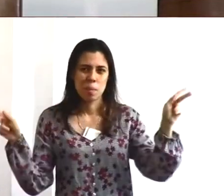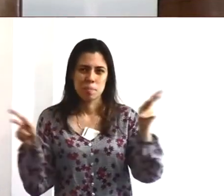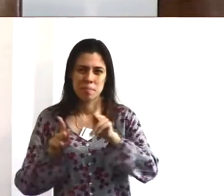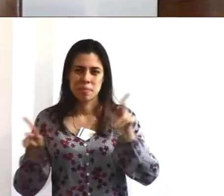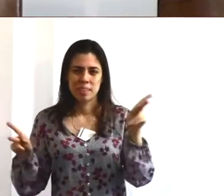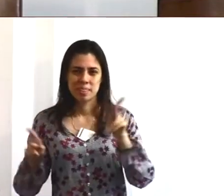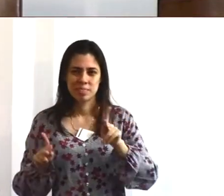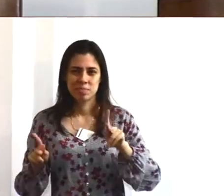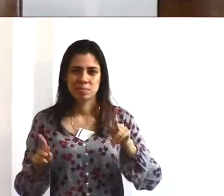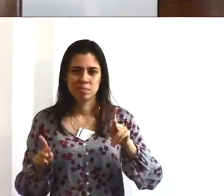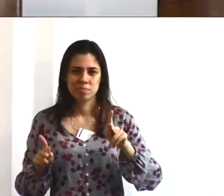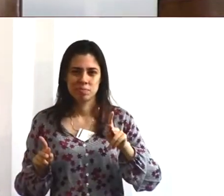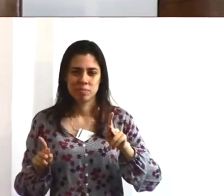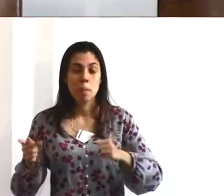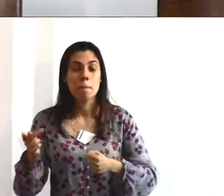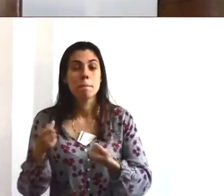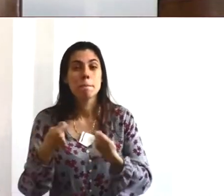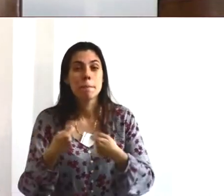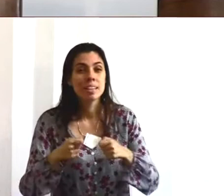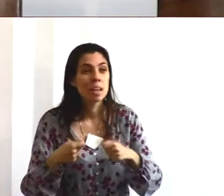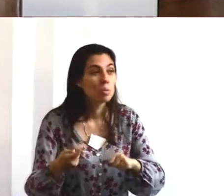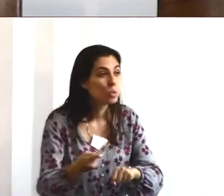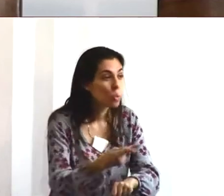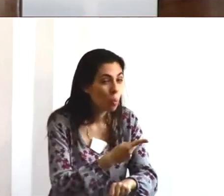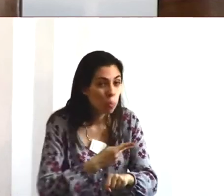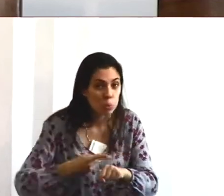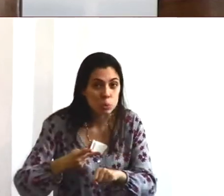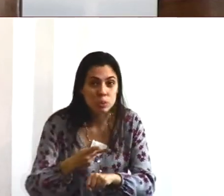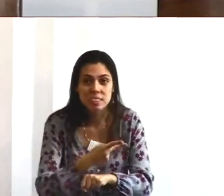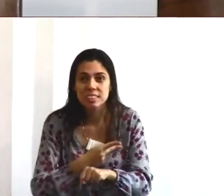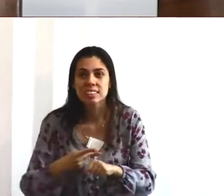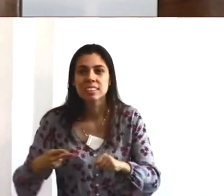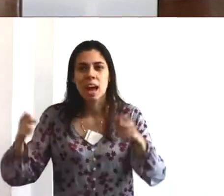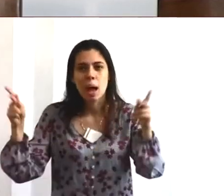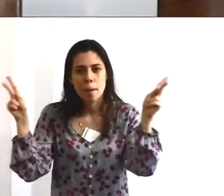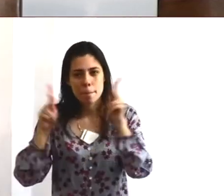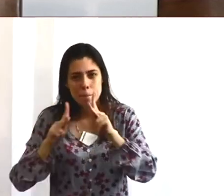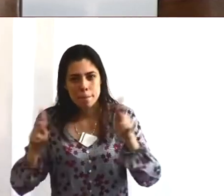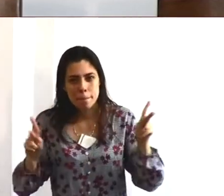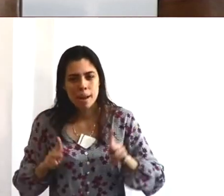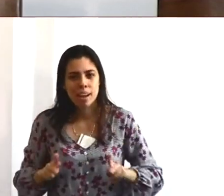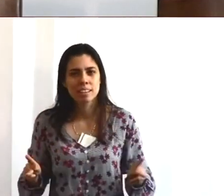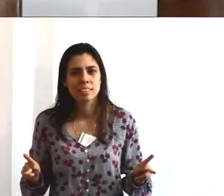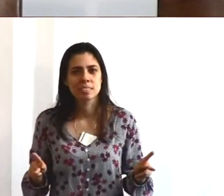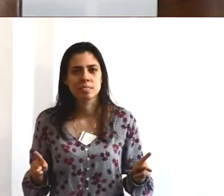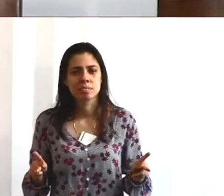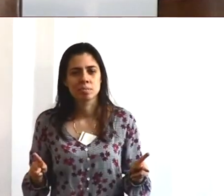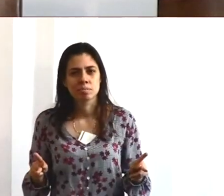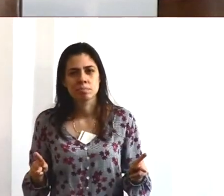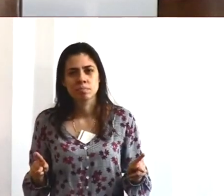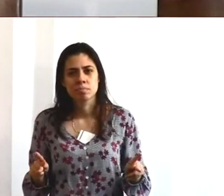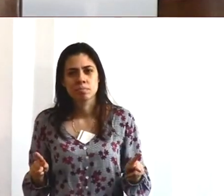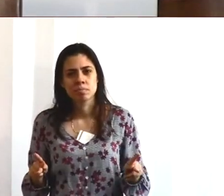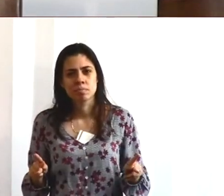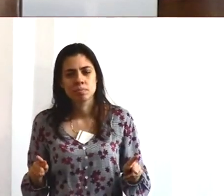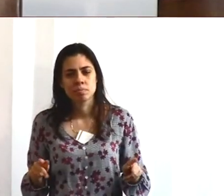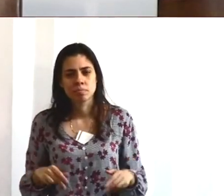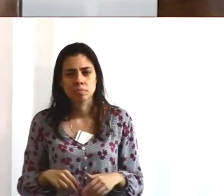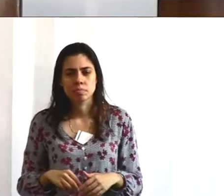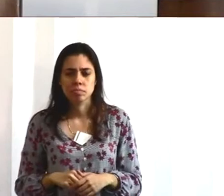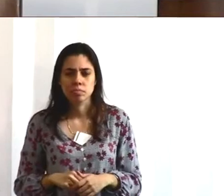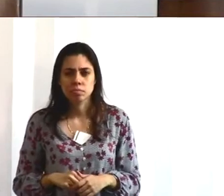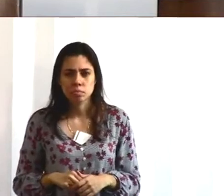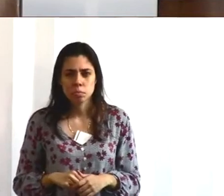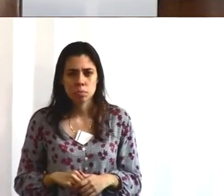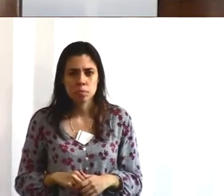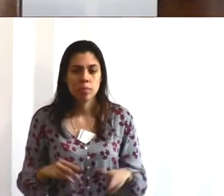precisamos recorrer a essa paz. Enquanto nós estamos guerreando, essa paz que a Escritura vai dizer,